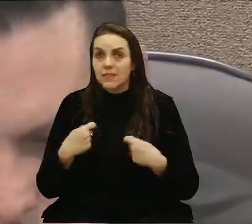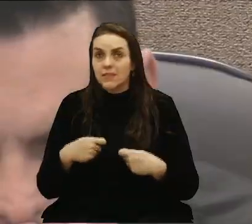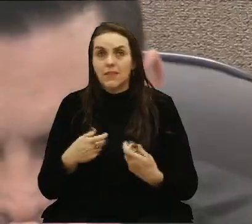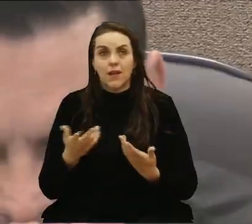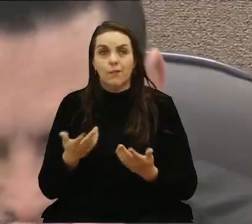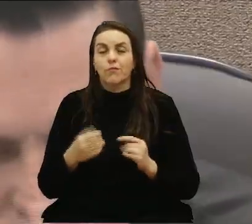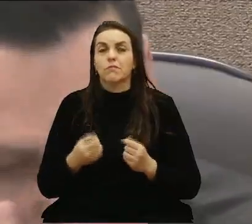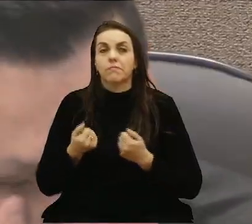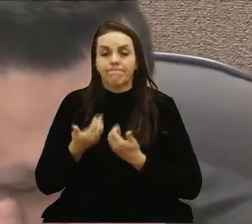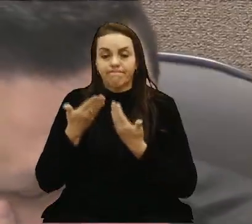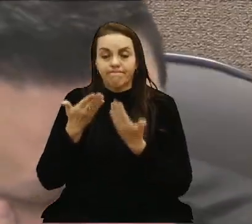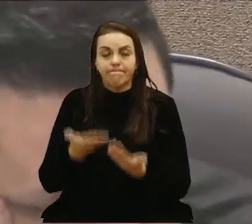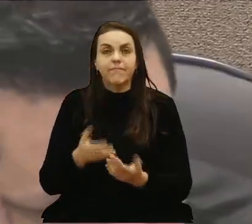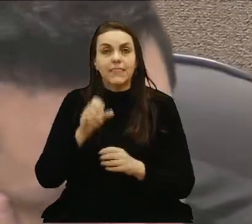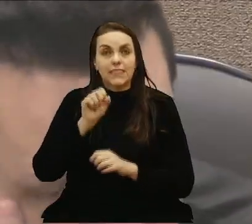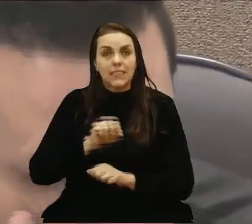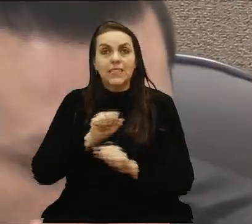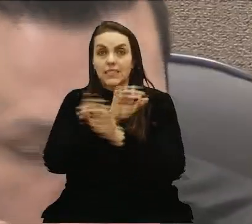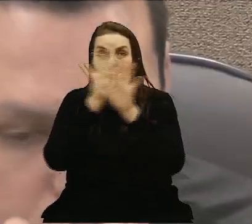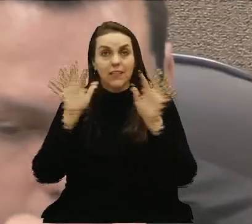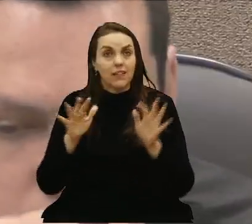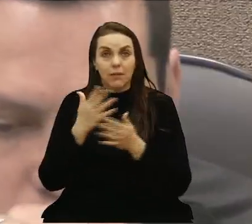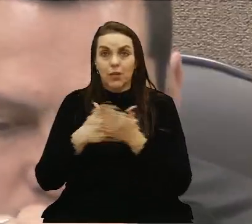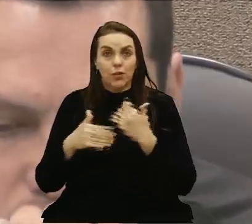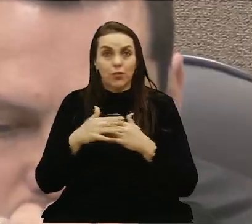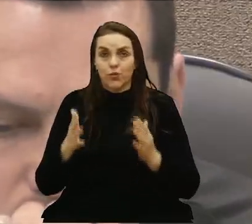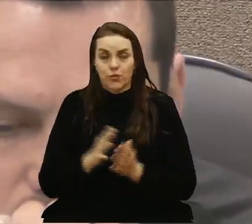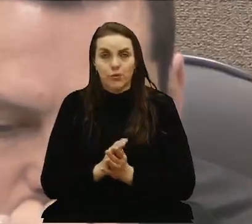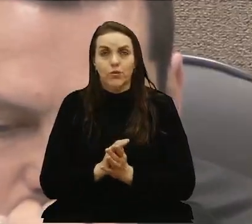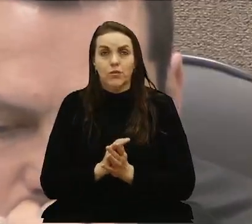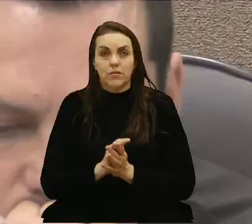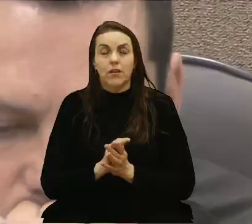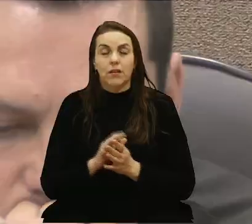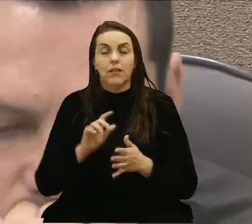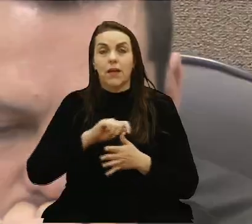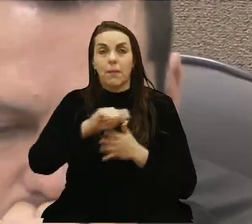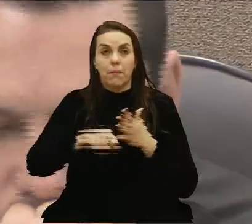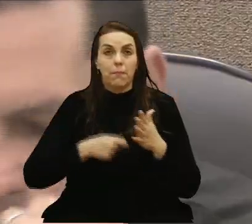trazer, sim, à tona. E a questão do PROCON, eu até falei na minha